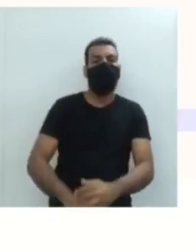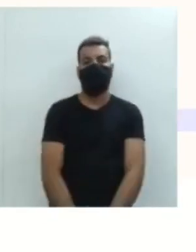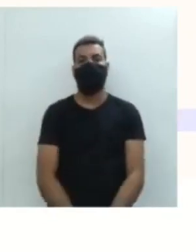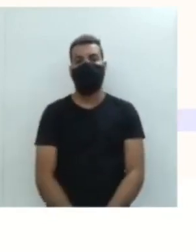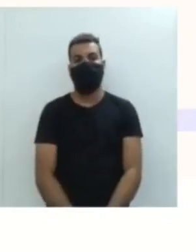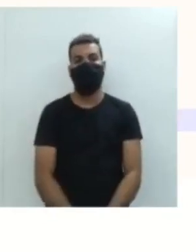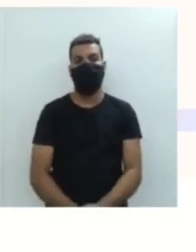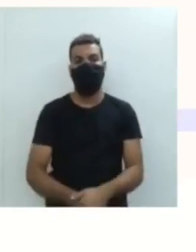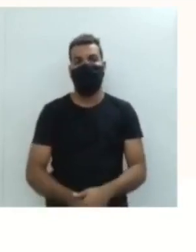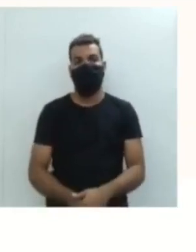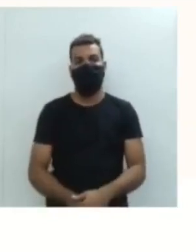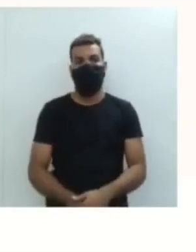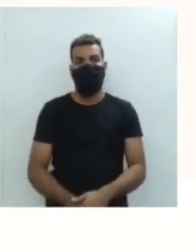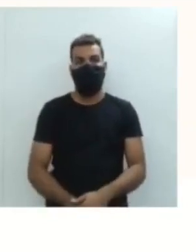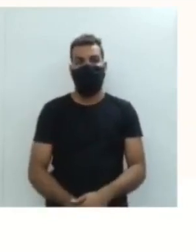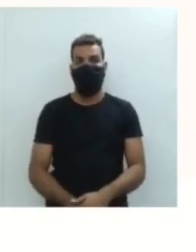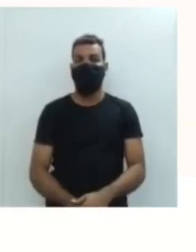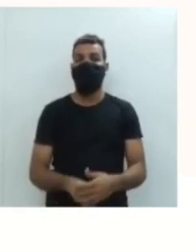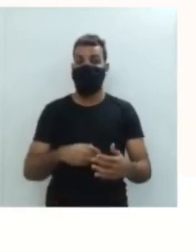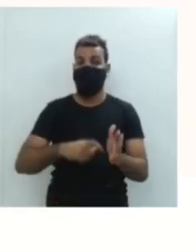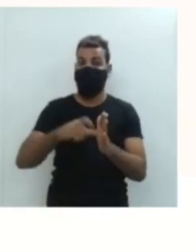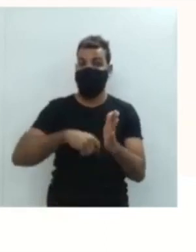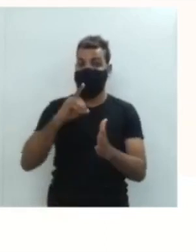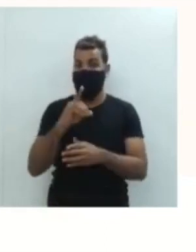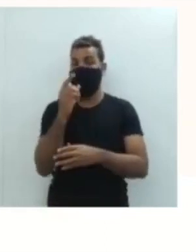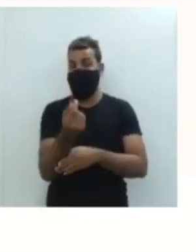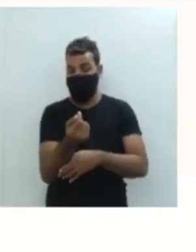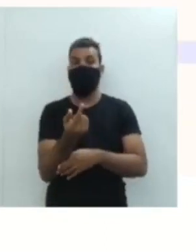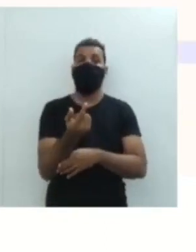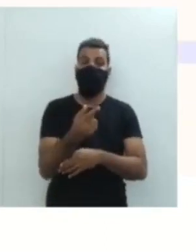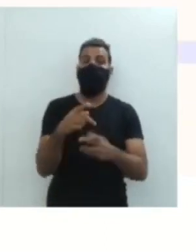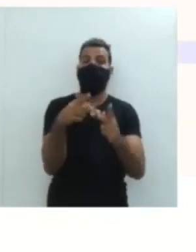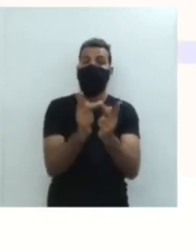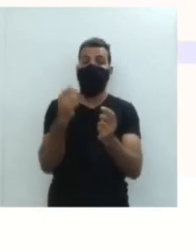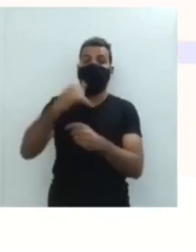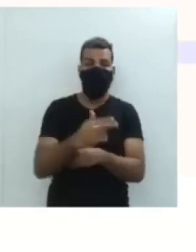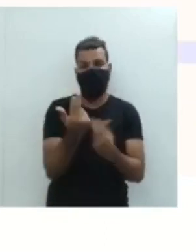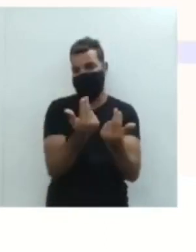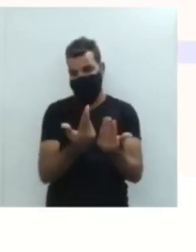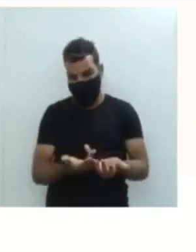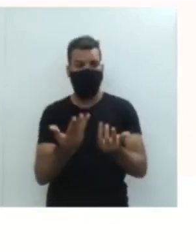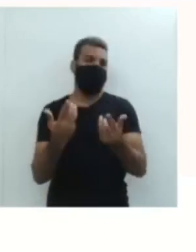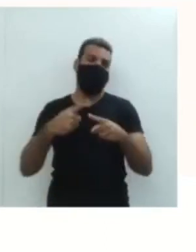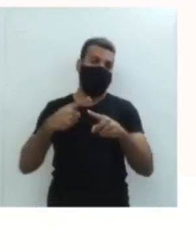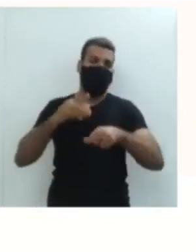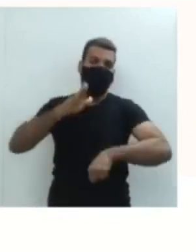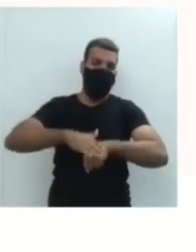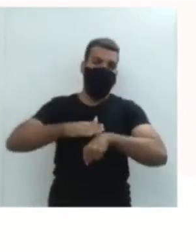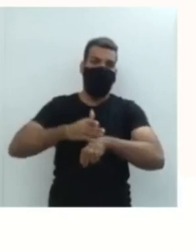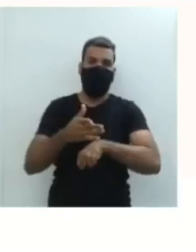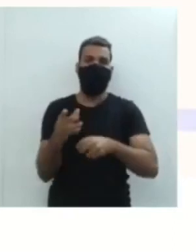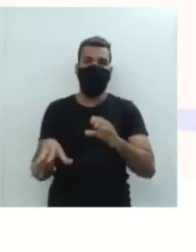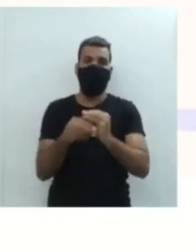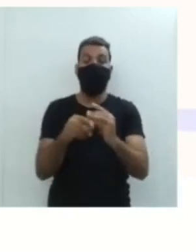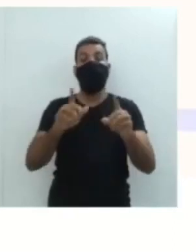e prato vai ter implementação cartão de crédito débito dinheiro para promocional mesma coisa porque ele vai fazer a chamada dessa implementação